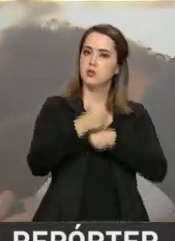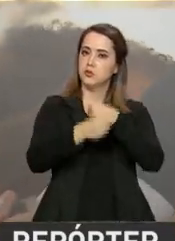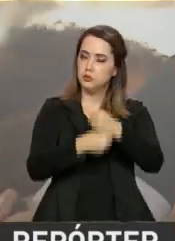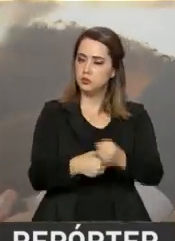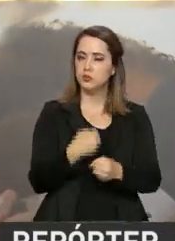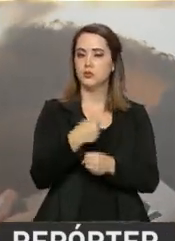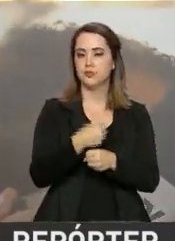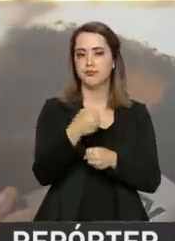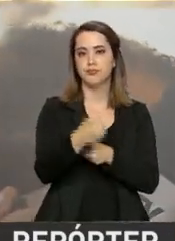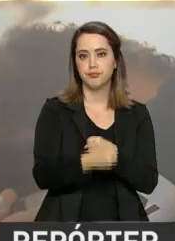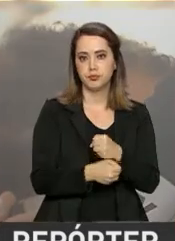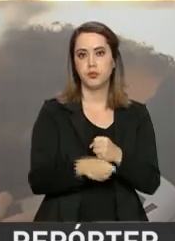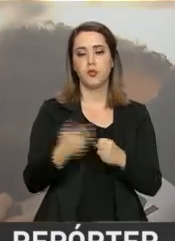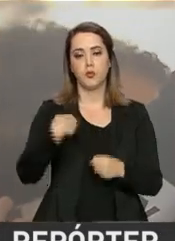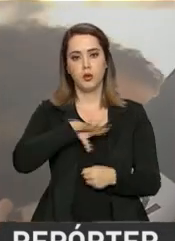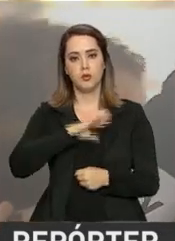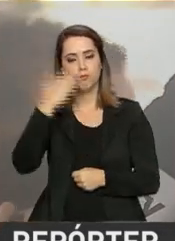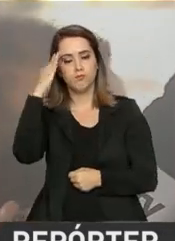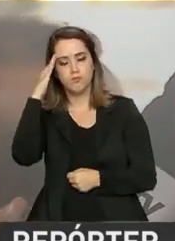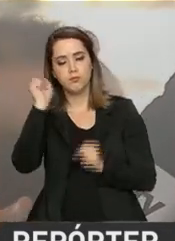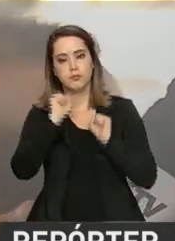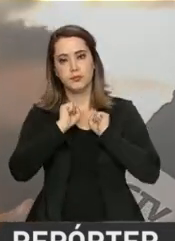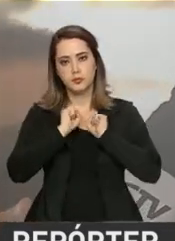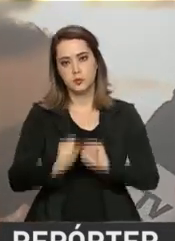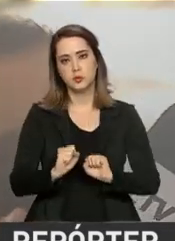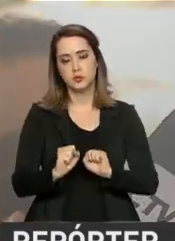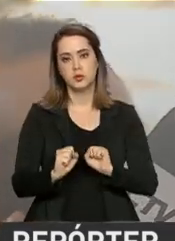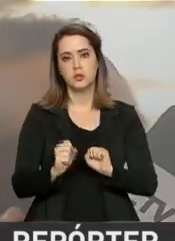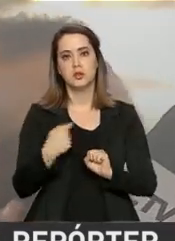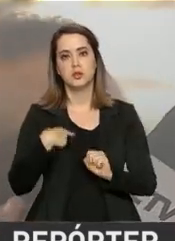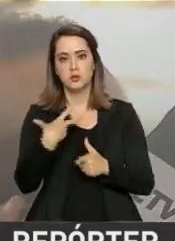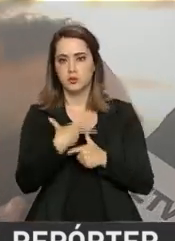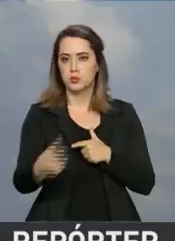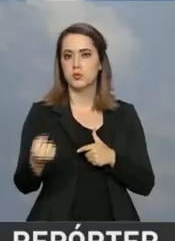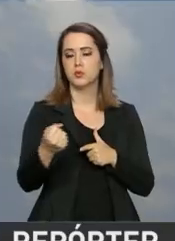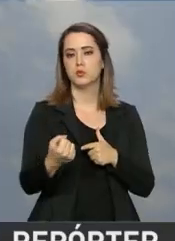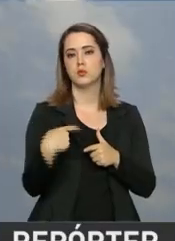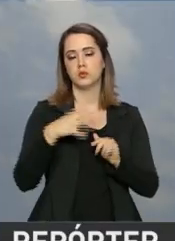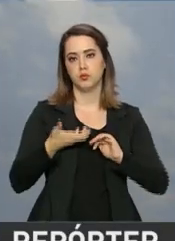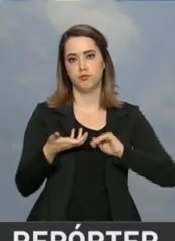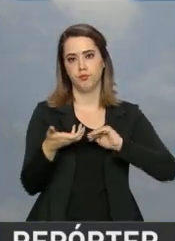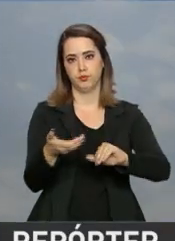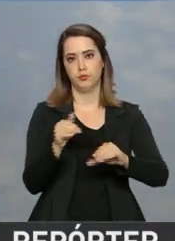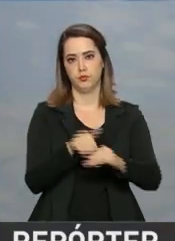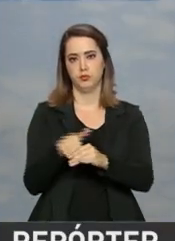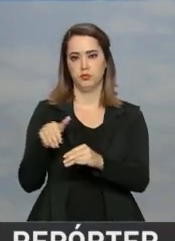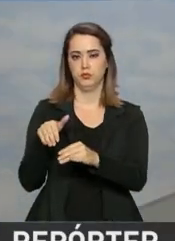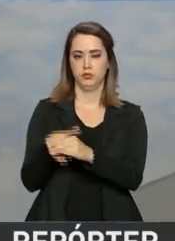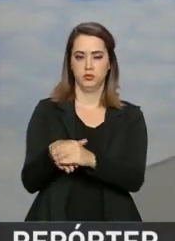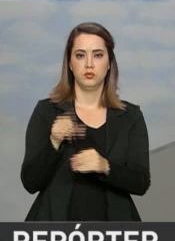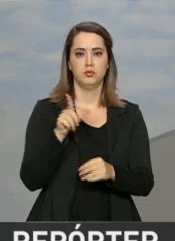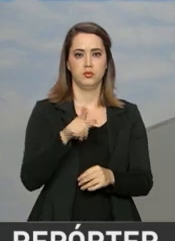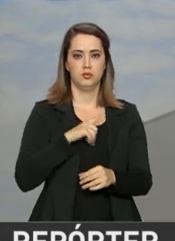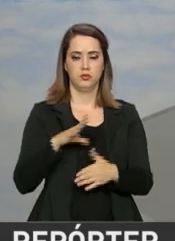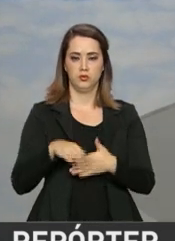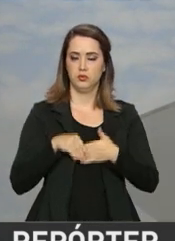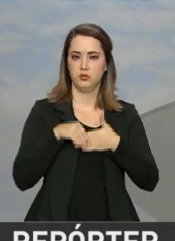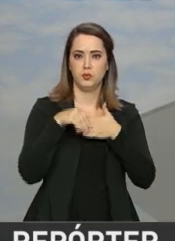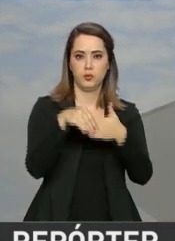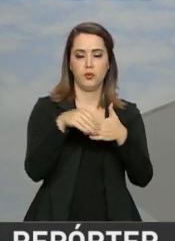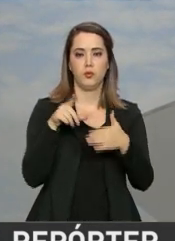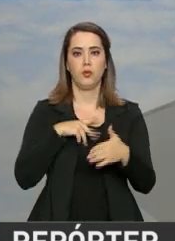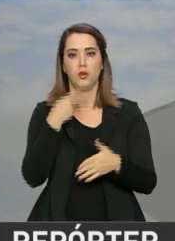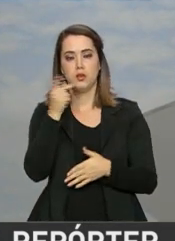que será possível ter uma uma uma vitória no plenário os líderes disseram ainda que vão tentar Aprovar Na